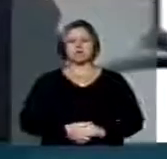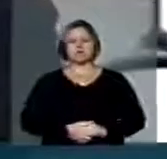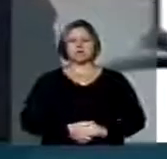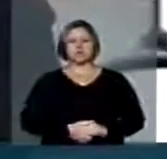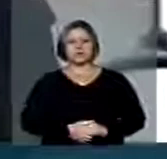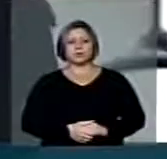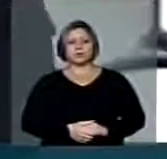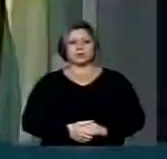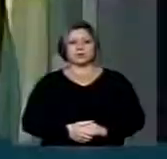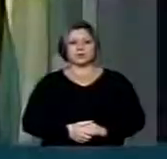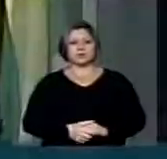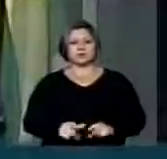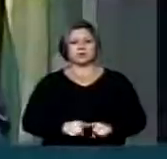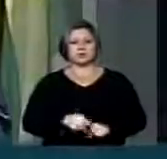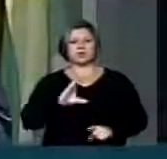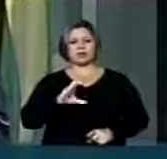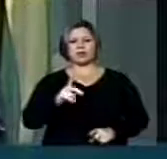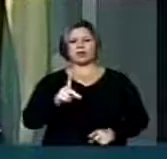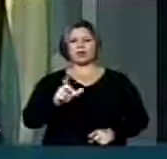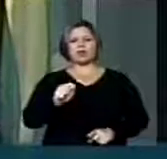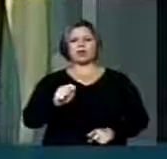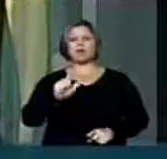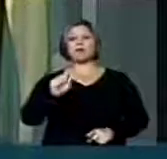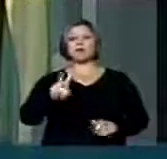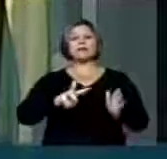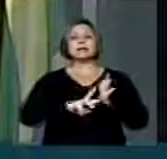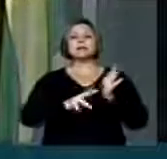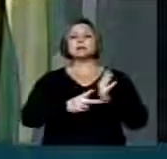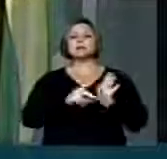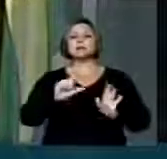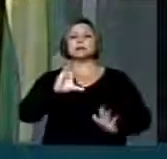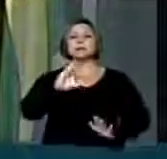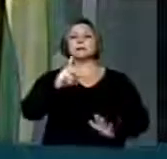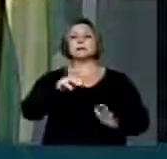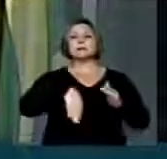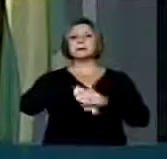na sequência uma parte. Esta Copa significa, deputado Efraim,